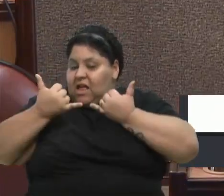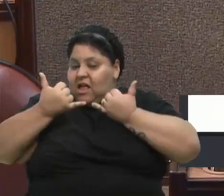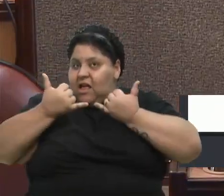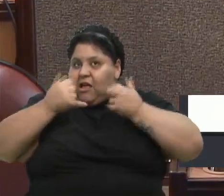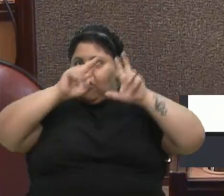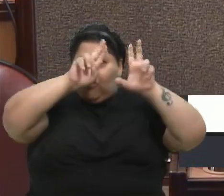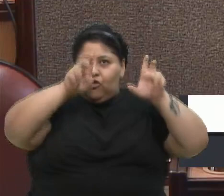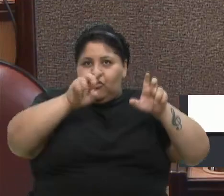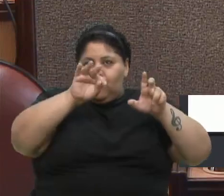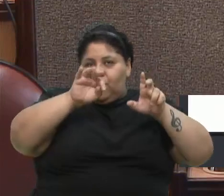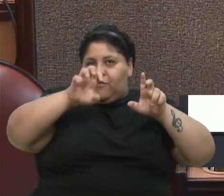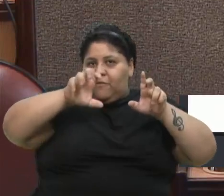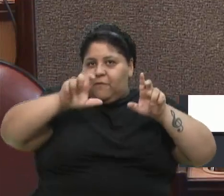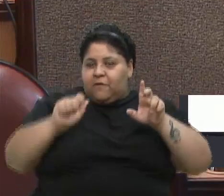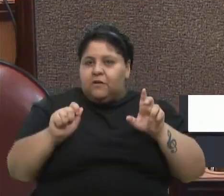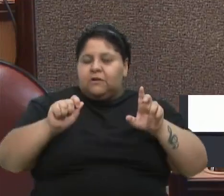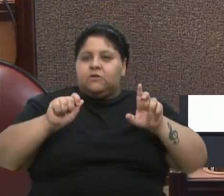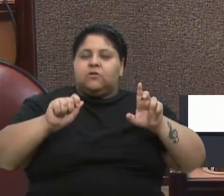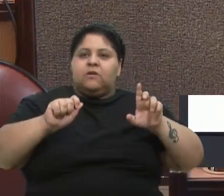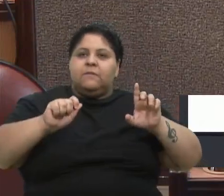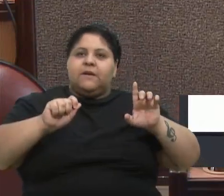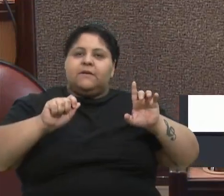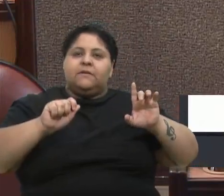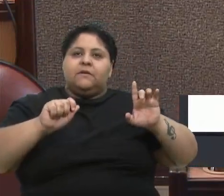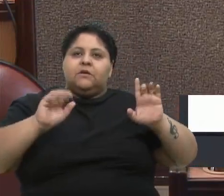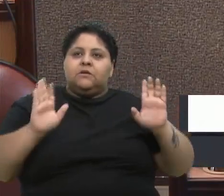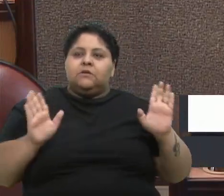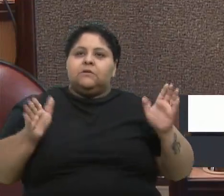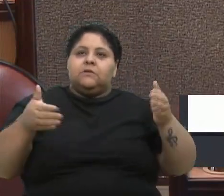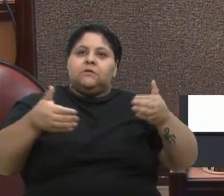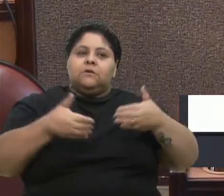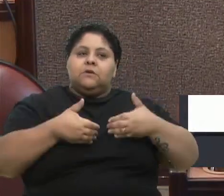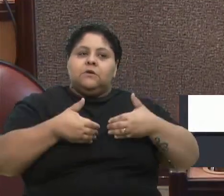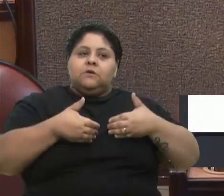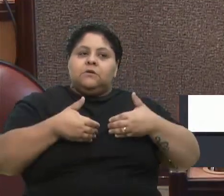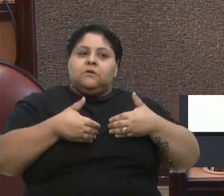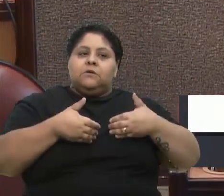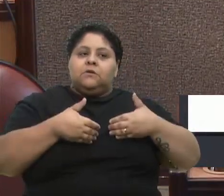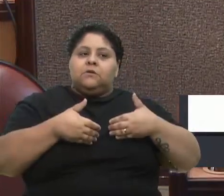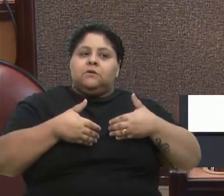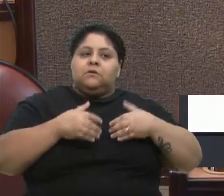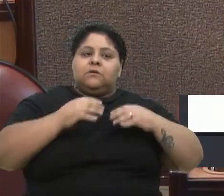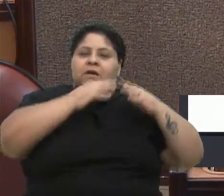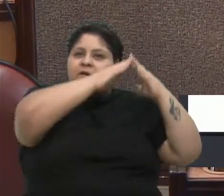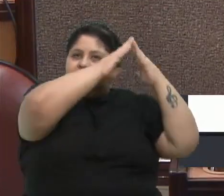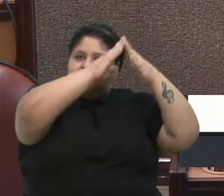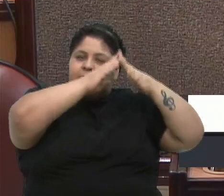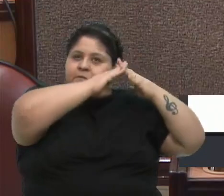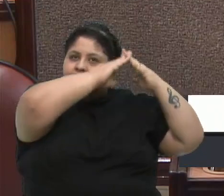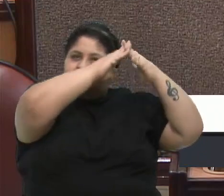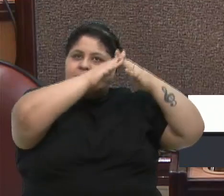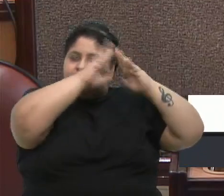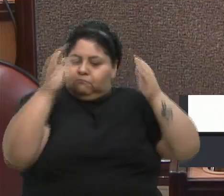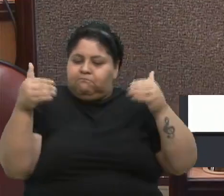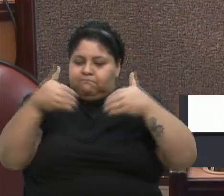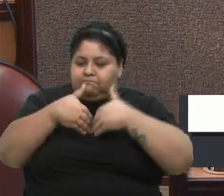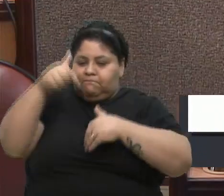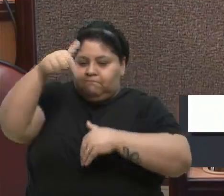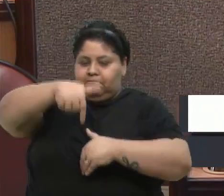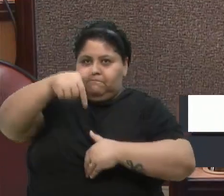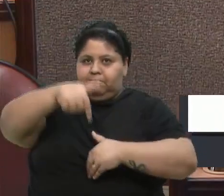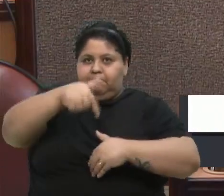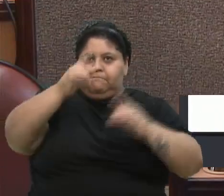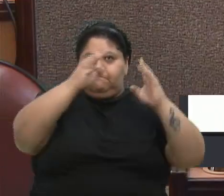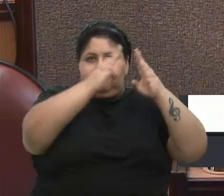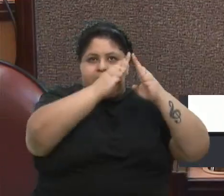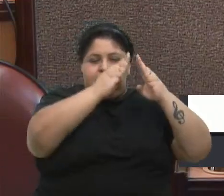TEA, transtorno do espectro autista. Aqui em Caxias do Sul, nós tivemos, né, através do Instituto Unitea, que